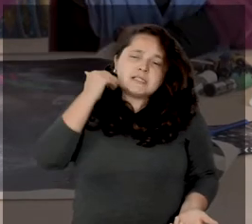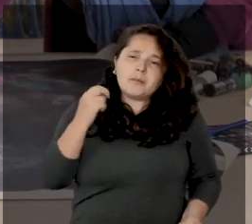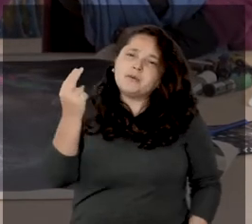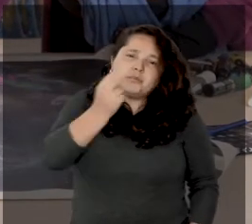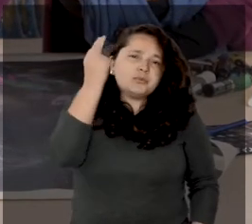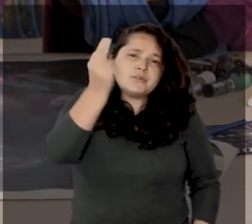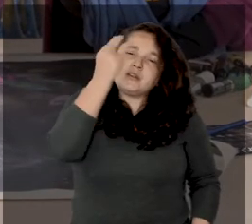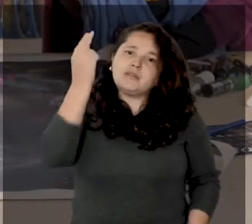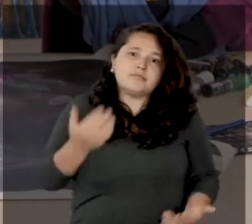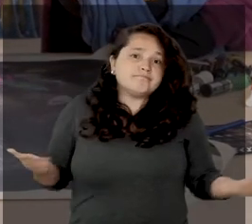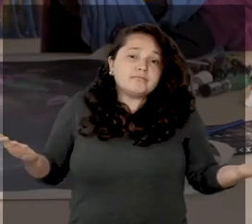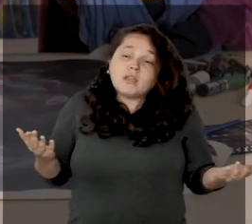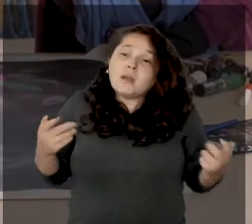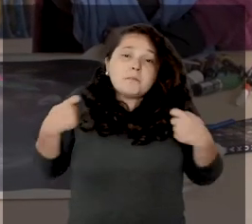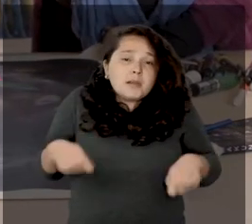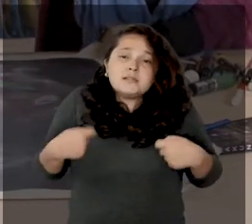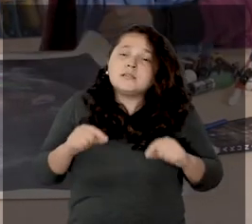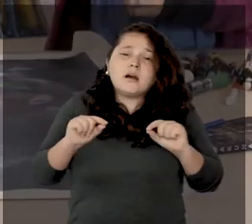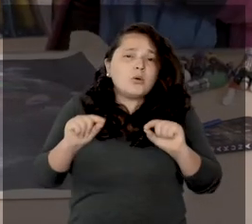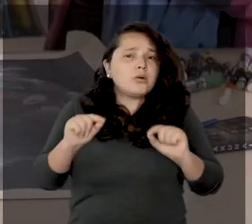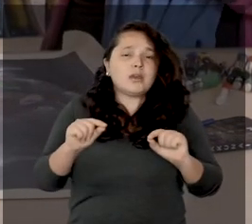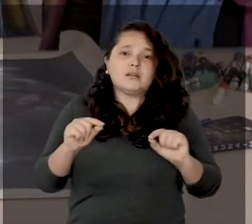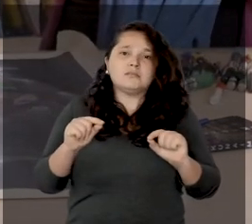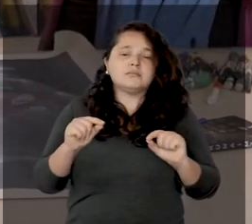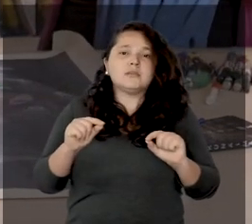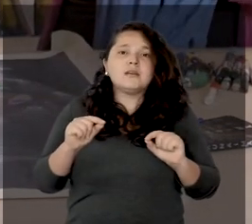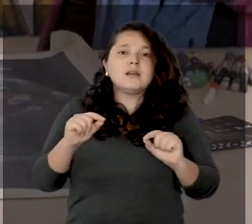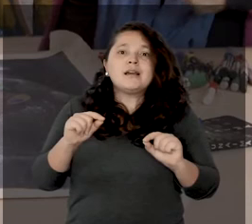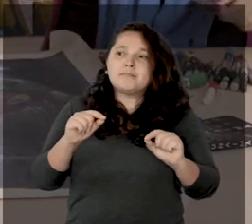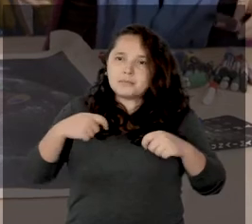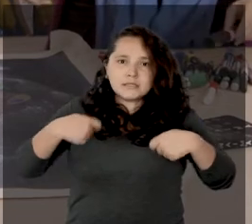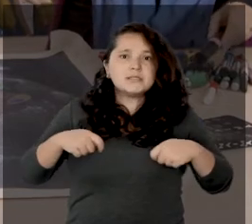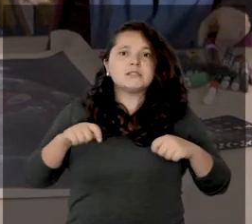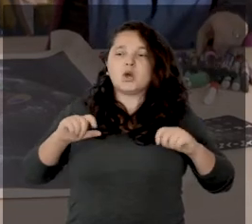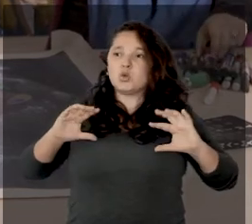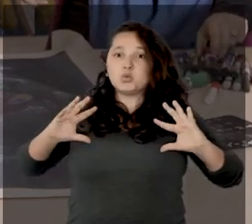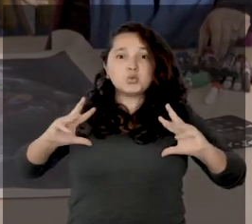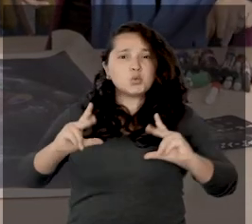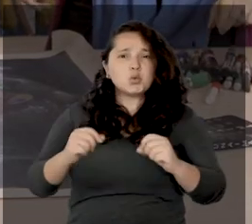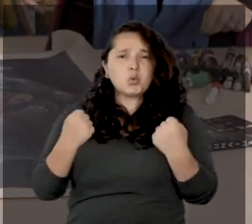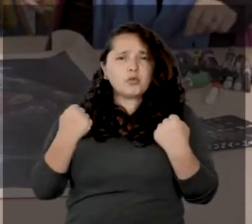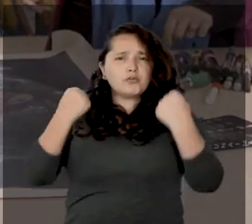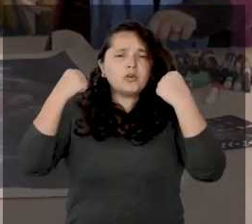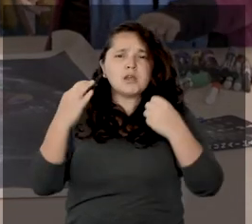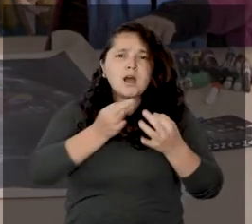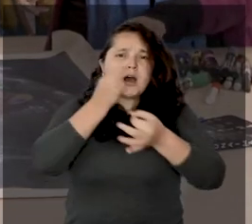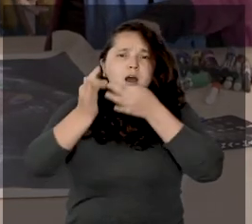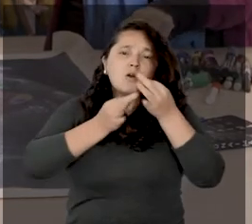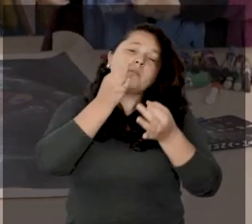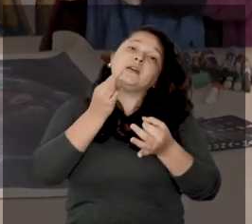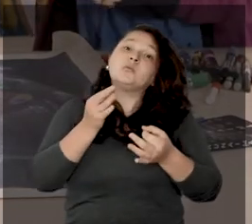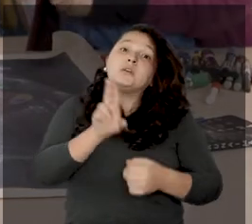outra saída senão, né, reunir todas essas forças, todos esses argumentos e ter na arte essa